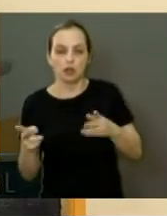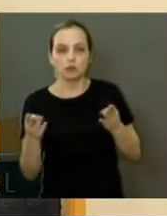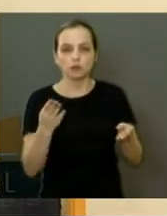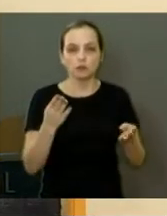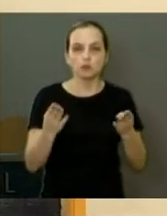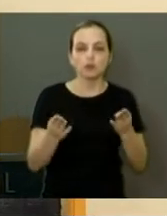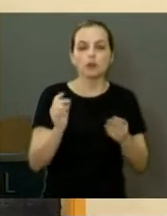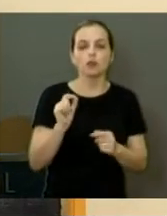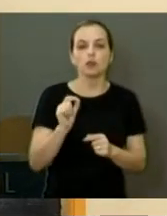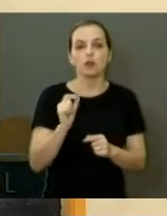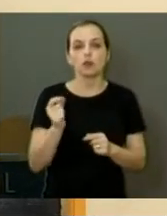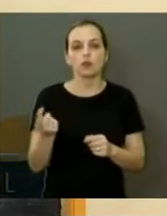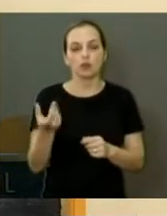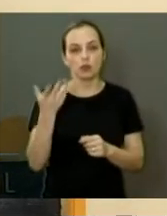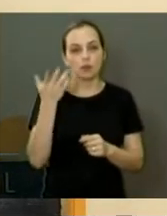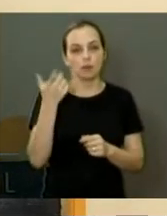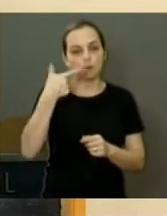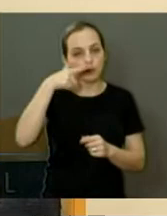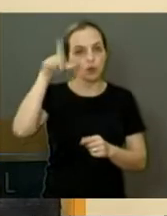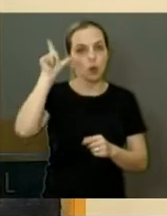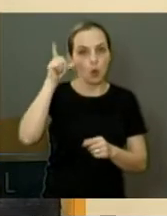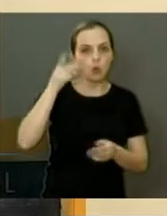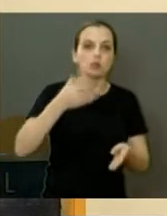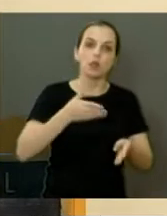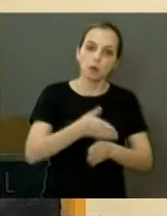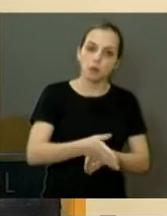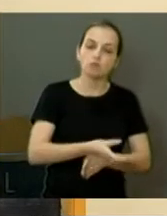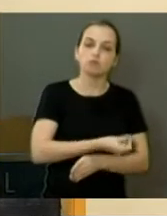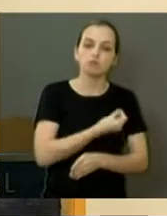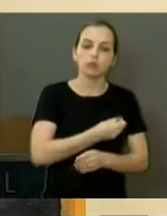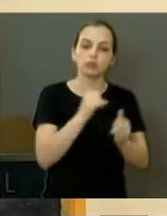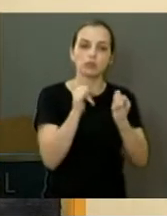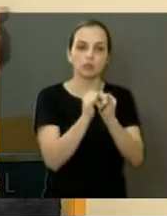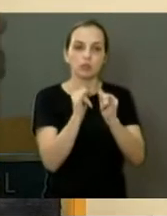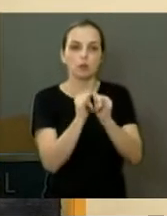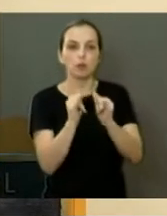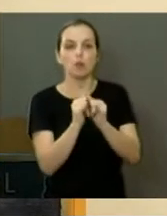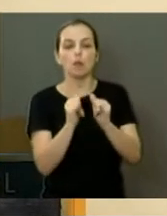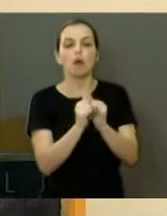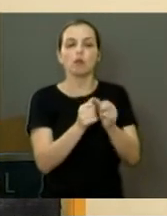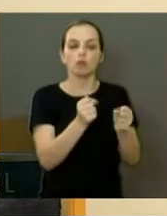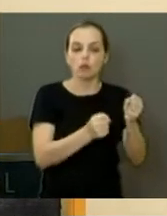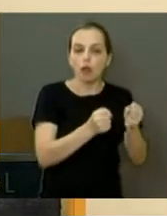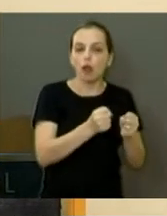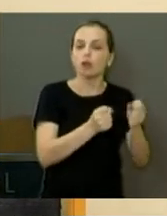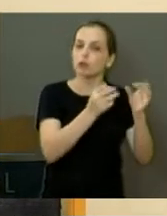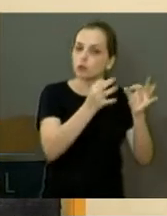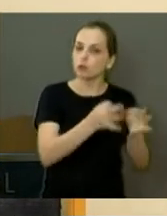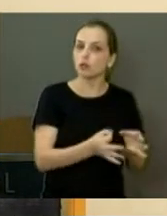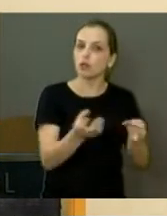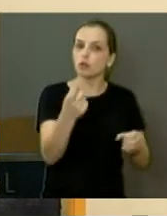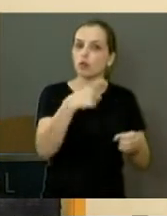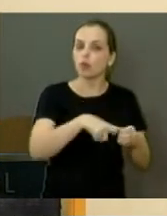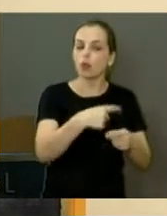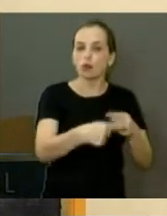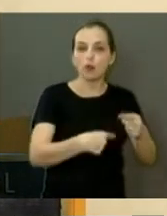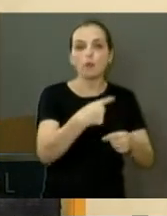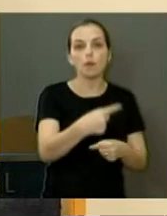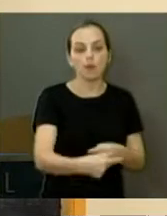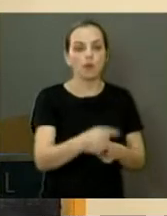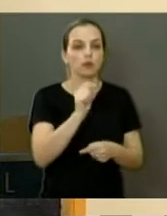Ontem a Guarda da GM já estava presente na praça, no meio da praça, o carro ficou lá alguns minutos, voltou mais tarde de novo. Eu